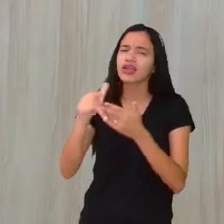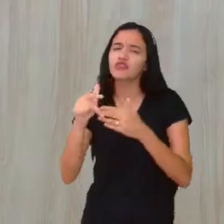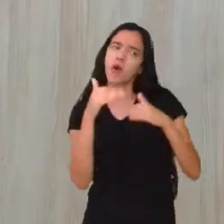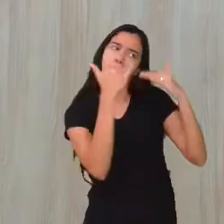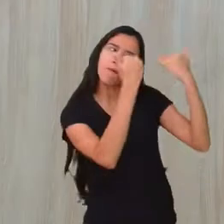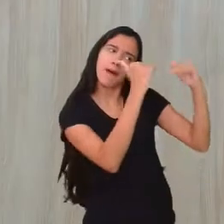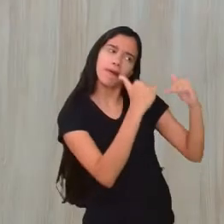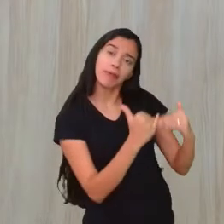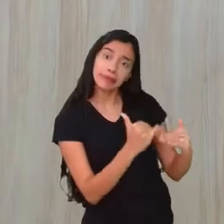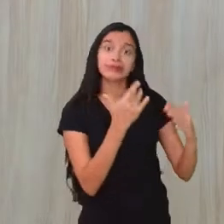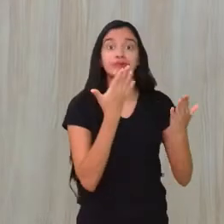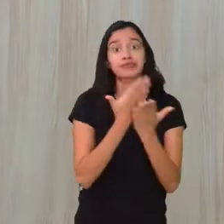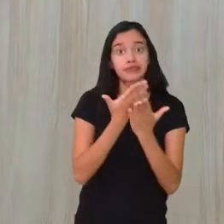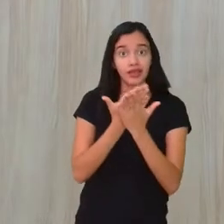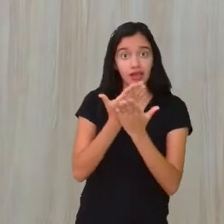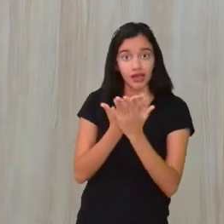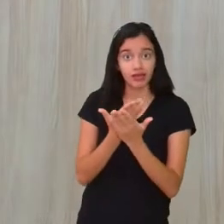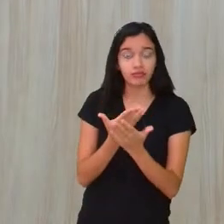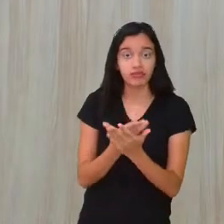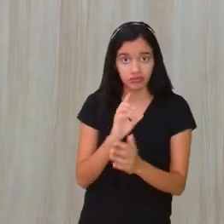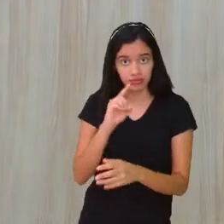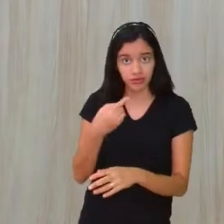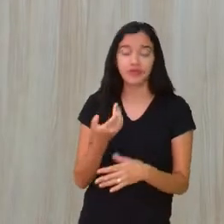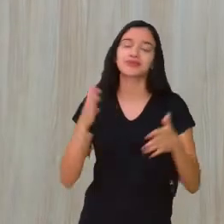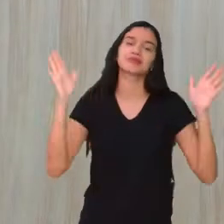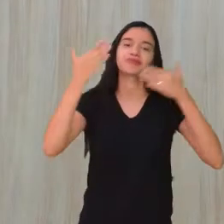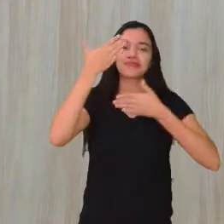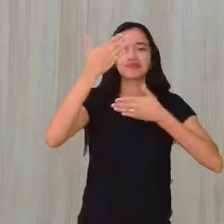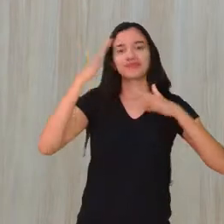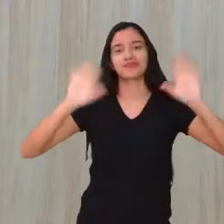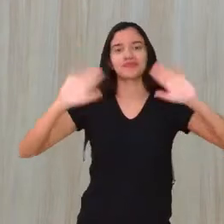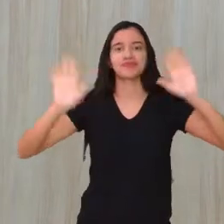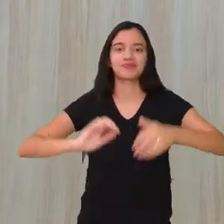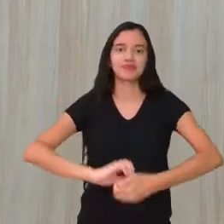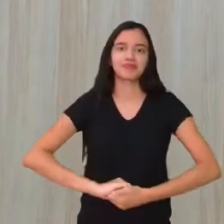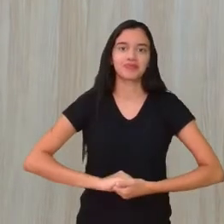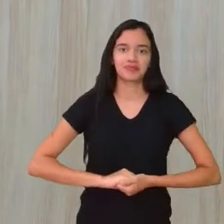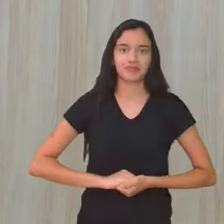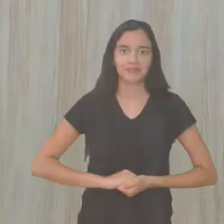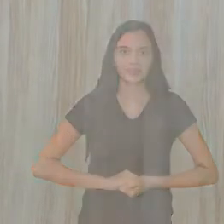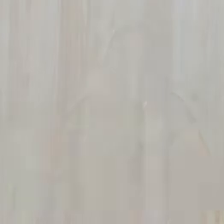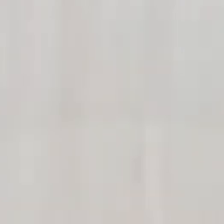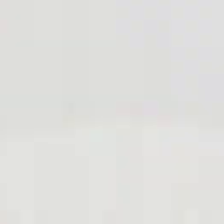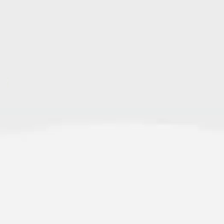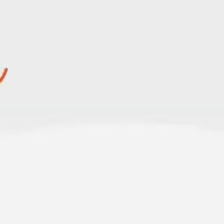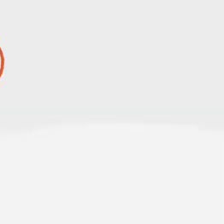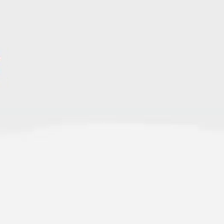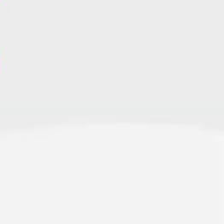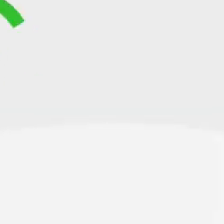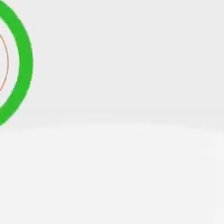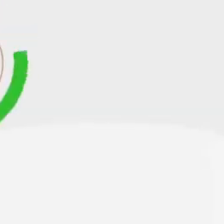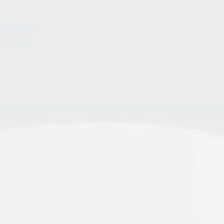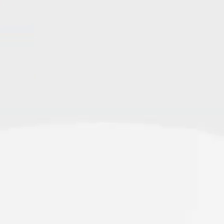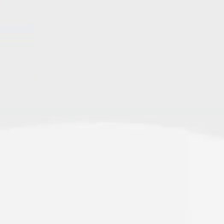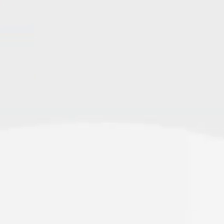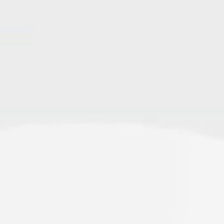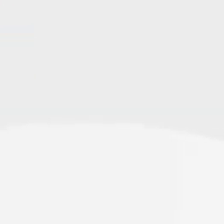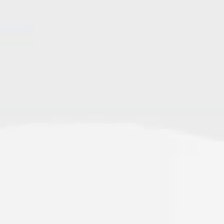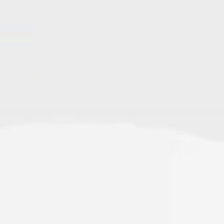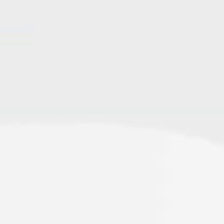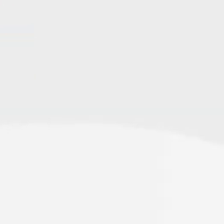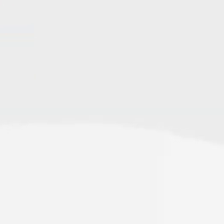vão estar lá quando os portugueses chegam aqui ao Brasil. Aí vejam, já coloquei